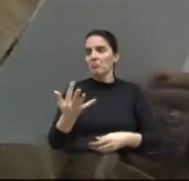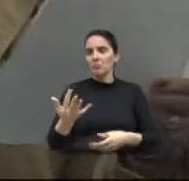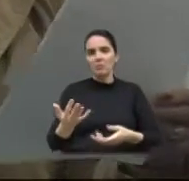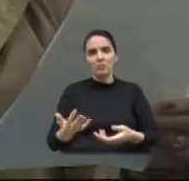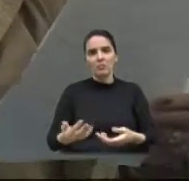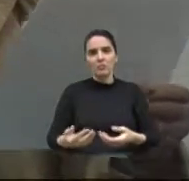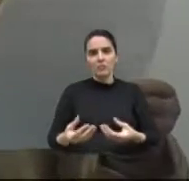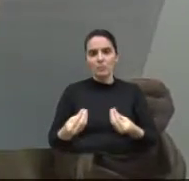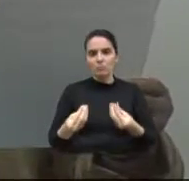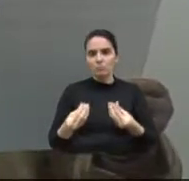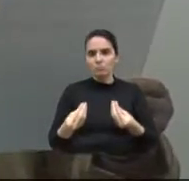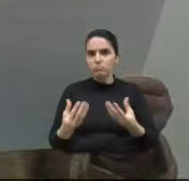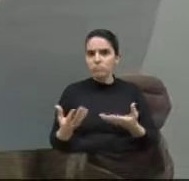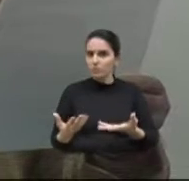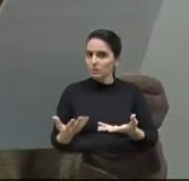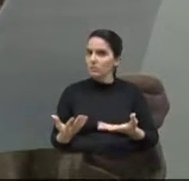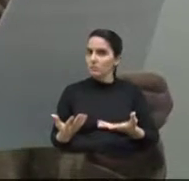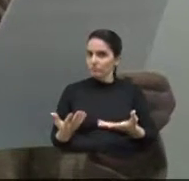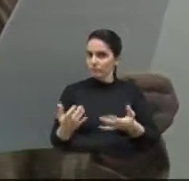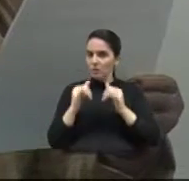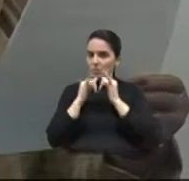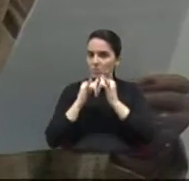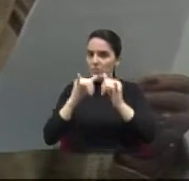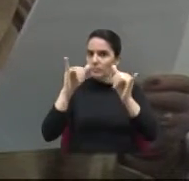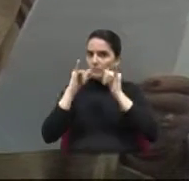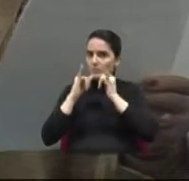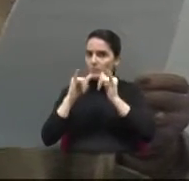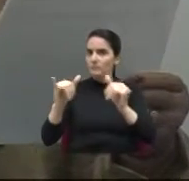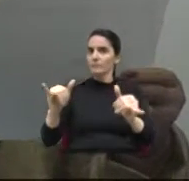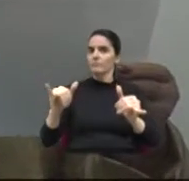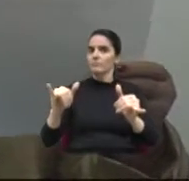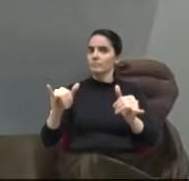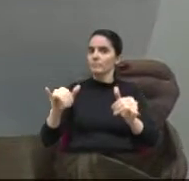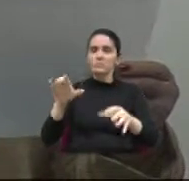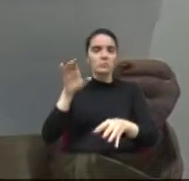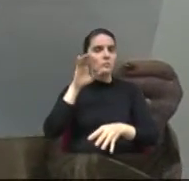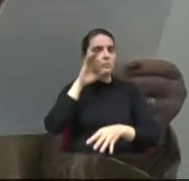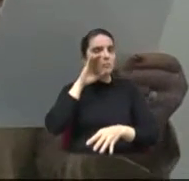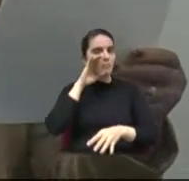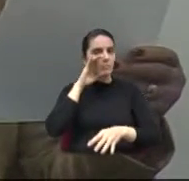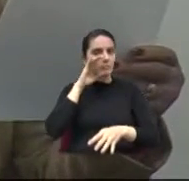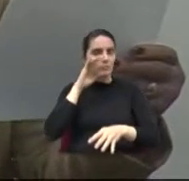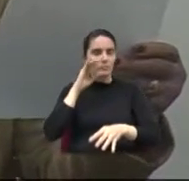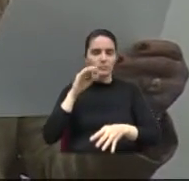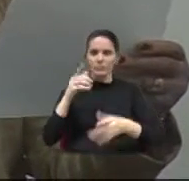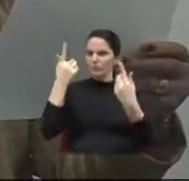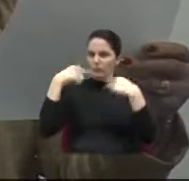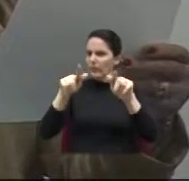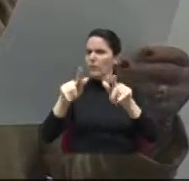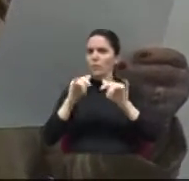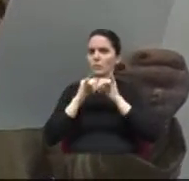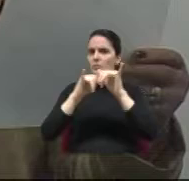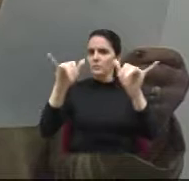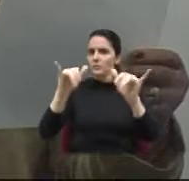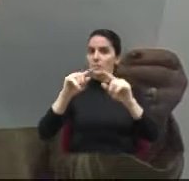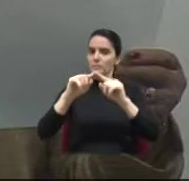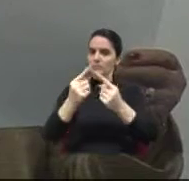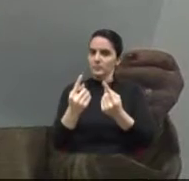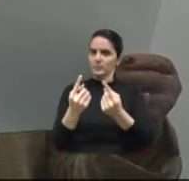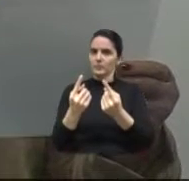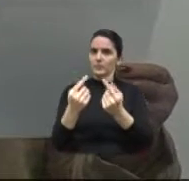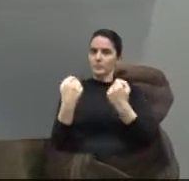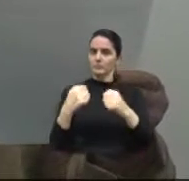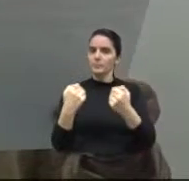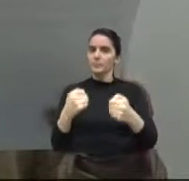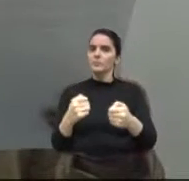exorbitante nessa publicidade. Quero deixar claro que não sou contra a publicidade, mas que seja feita